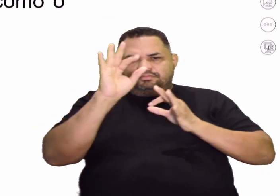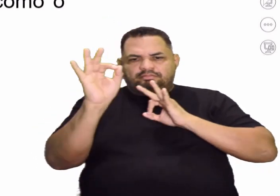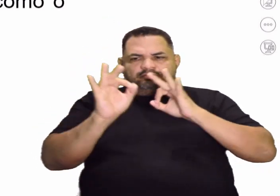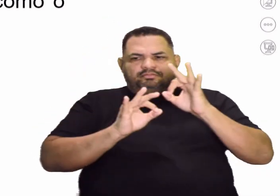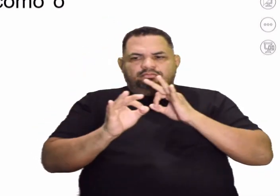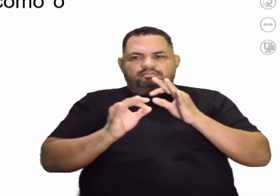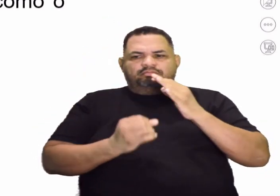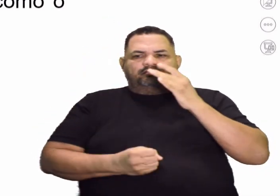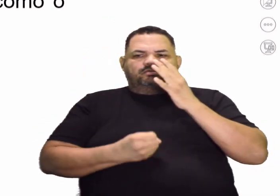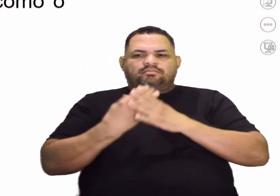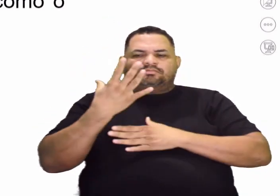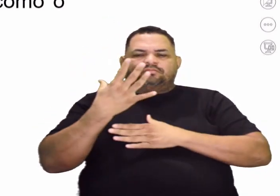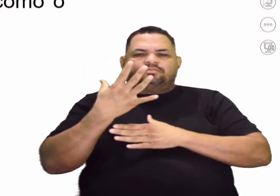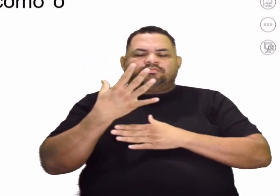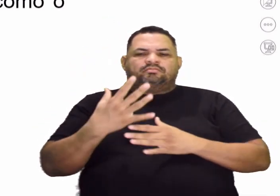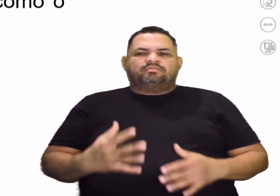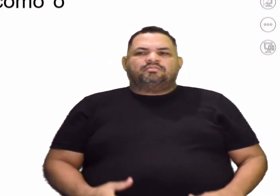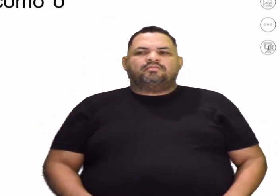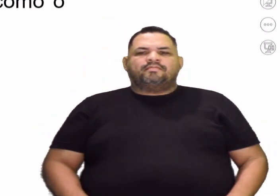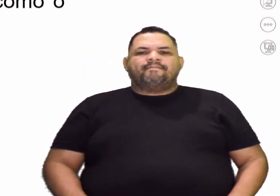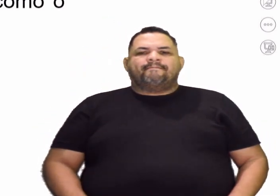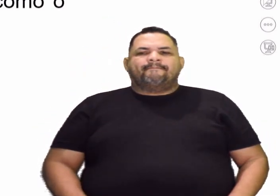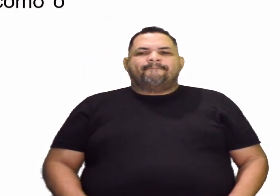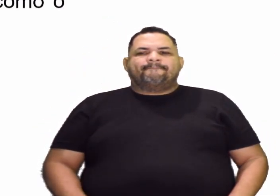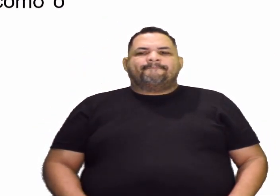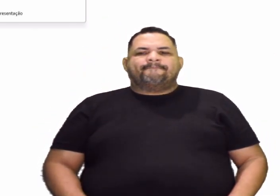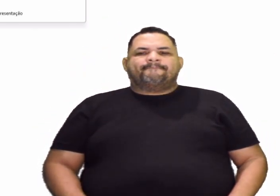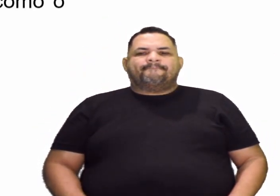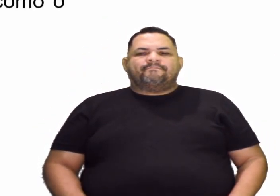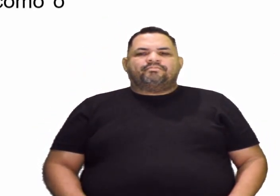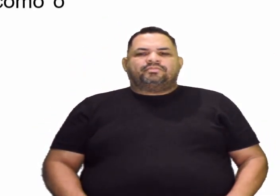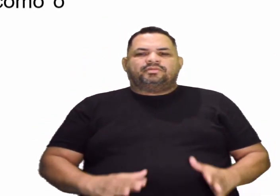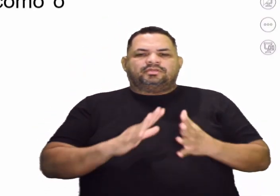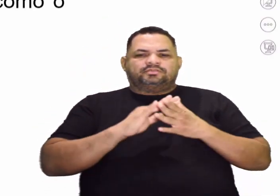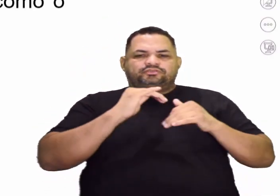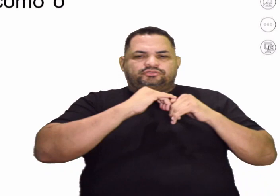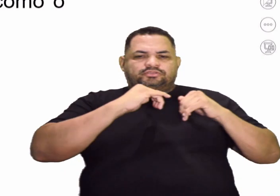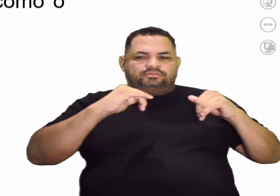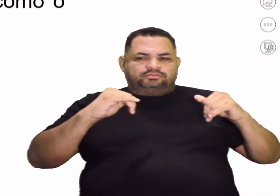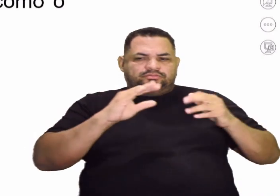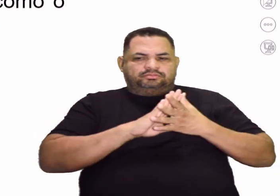criação. Então tá aí. Tiraram o Deus, né, que era o Theo,